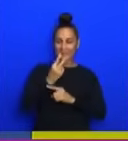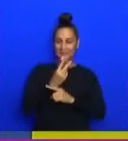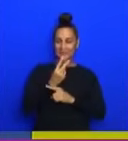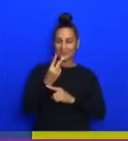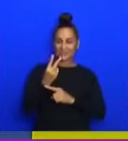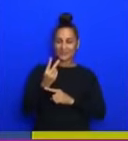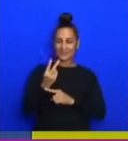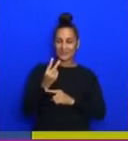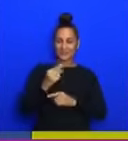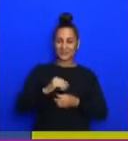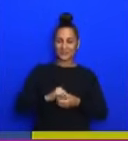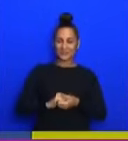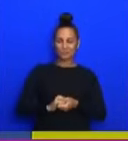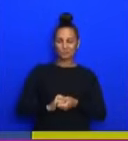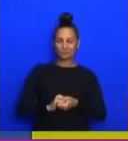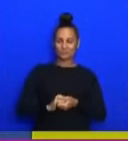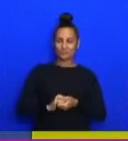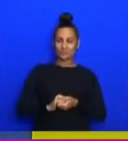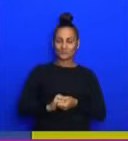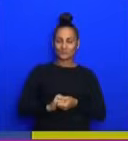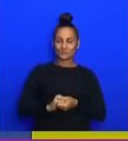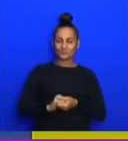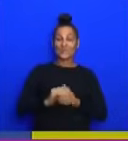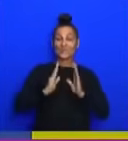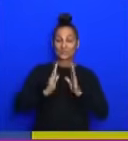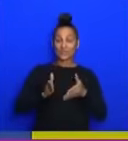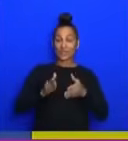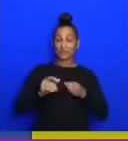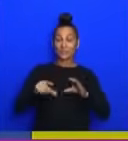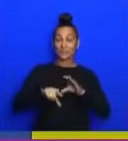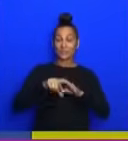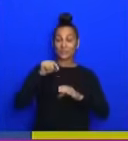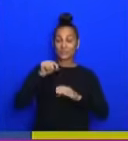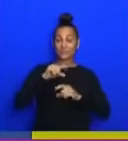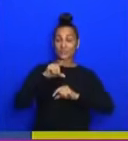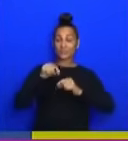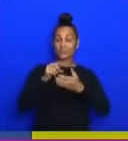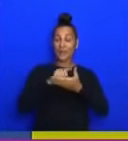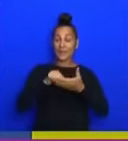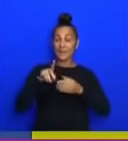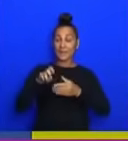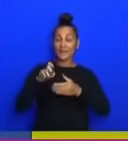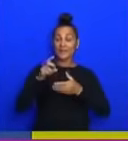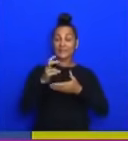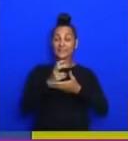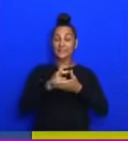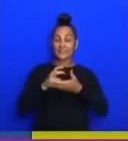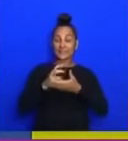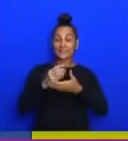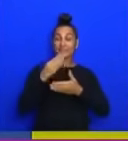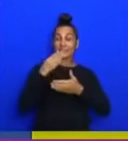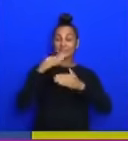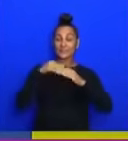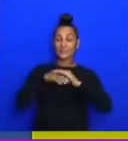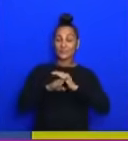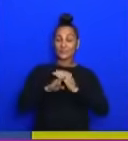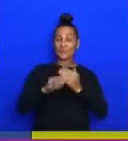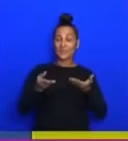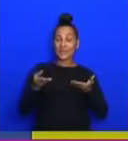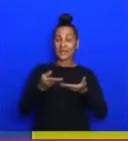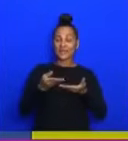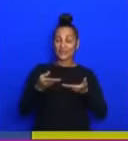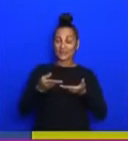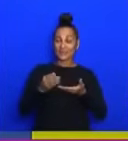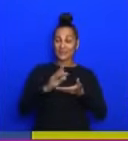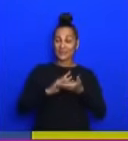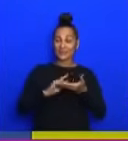22. Amarela, número 22. Já foram realizados os sorteios da Mega Sena, da Quena, do Dia de Sorte, da Time Mania. E agora a